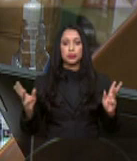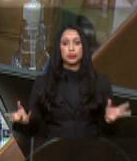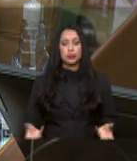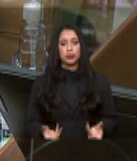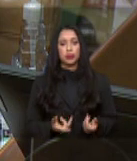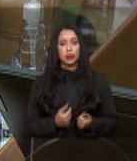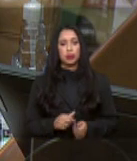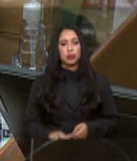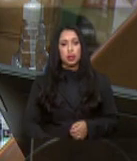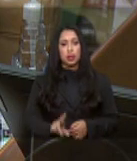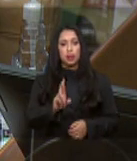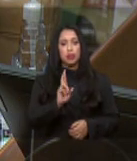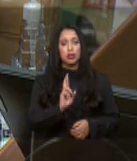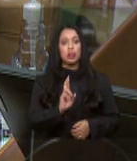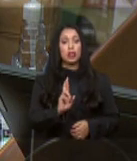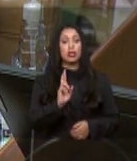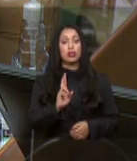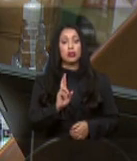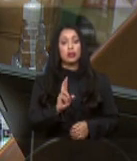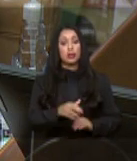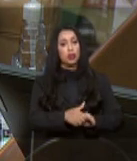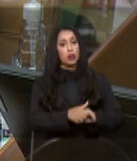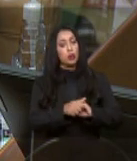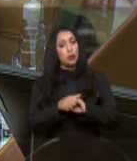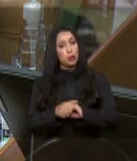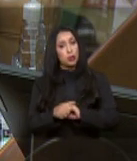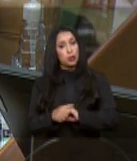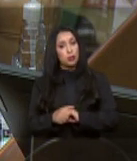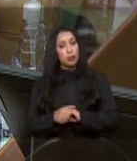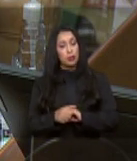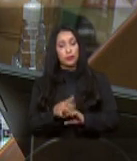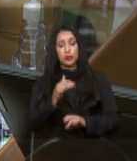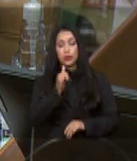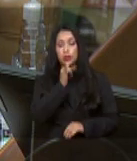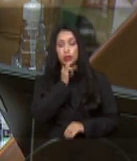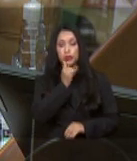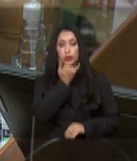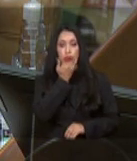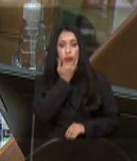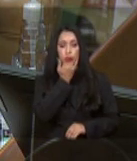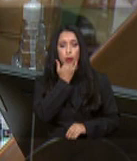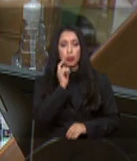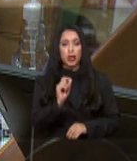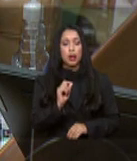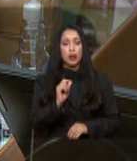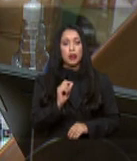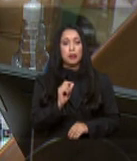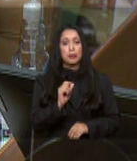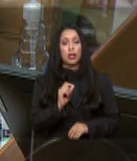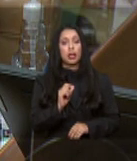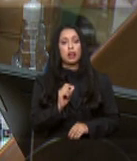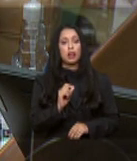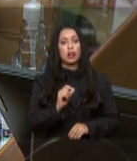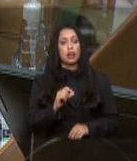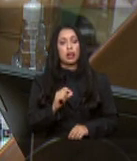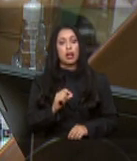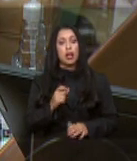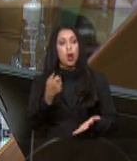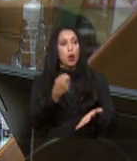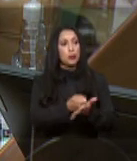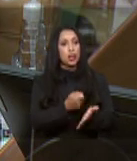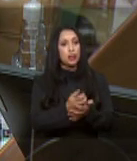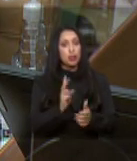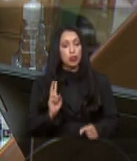com referência à questão central de cumprimento ou descumprimento, como alegado, de comandos constitucionais asseguradores da